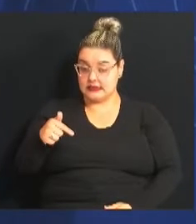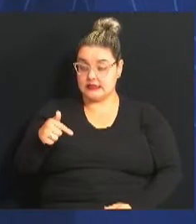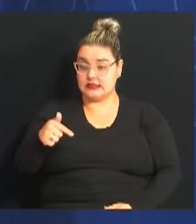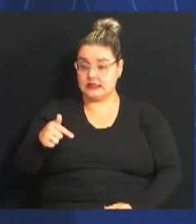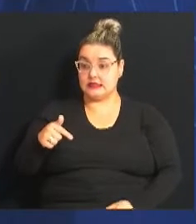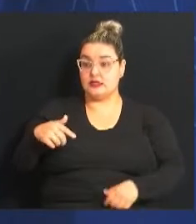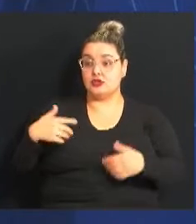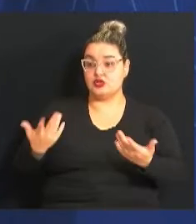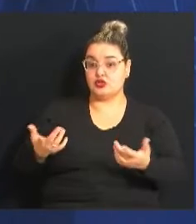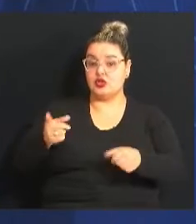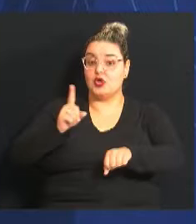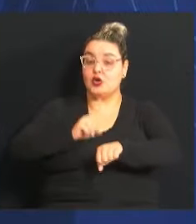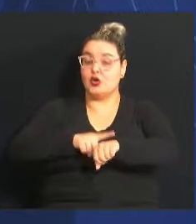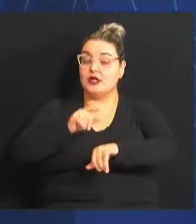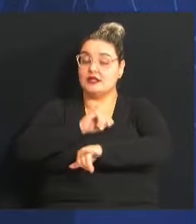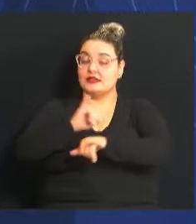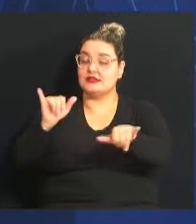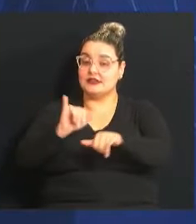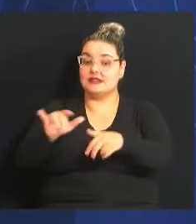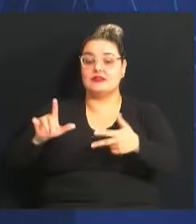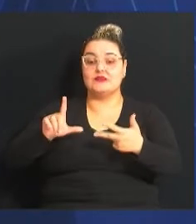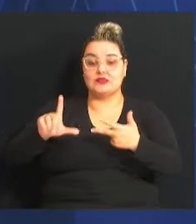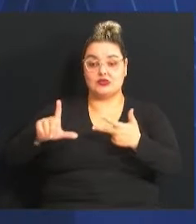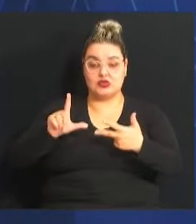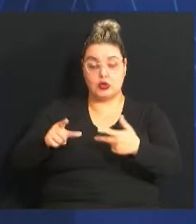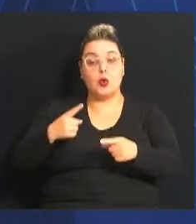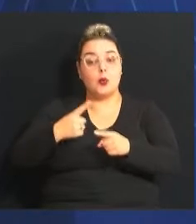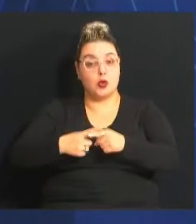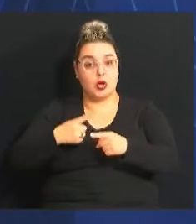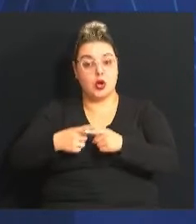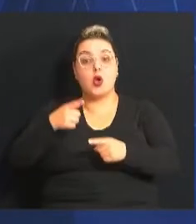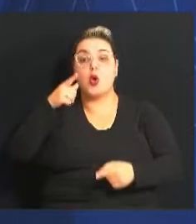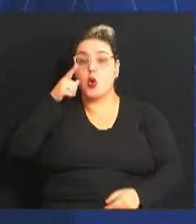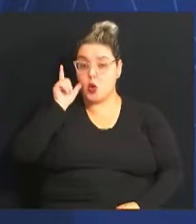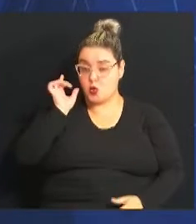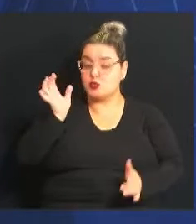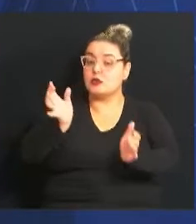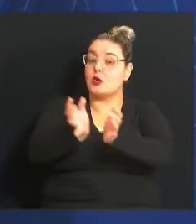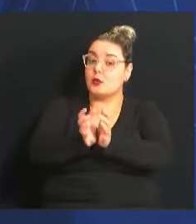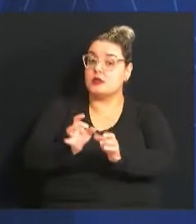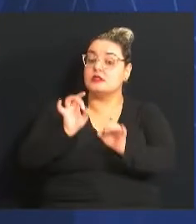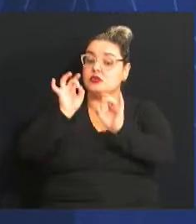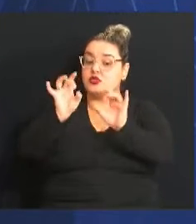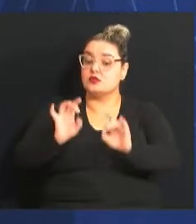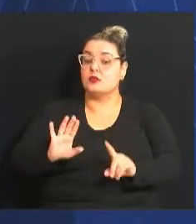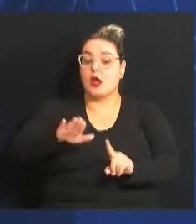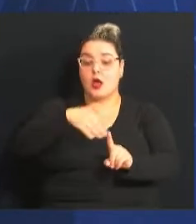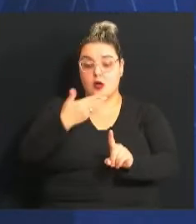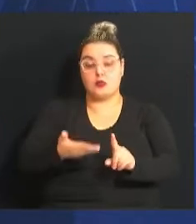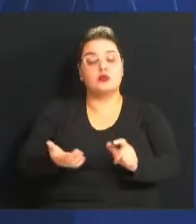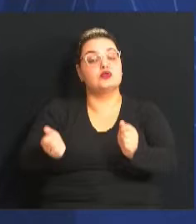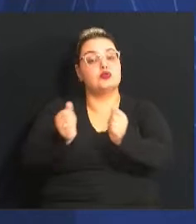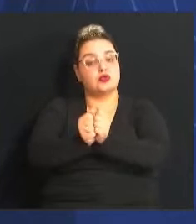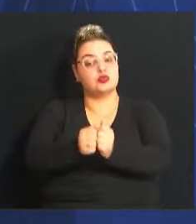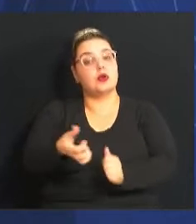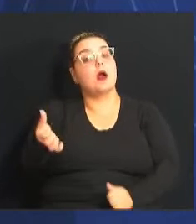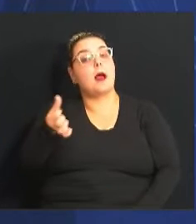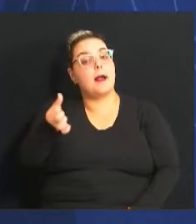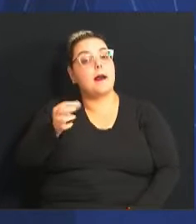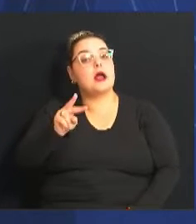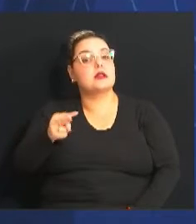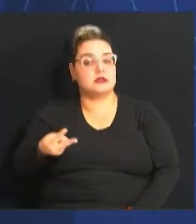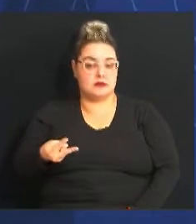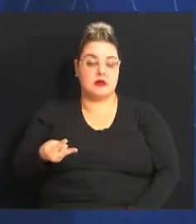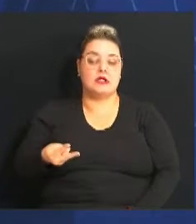1h mais 17, hora das notícias do Legislativo, porque ontem a Comissão Especial de Honraria se reuniu pela 6ª vez